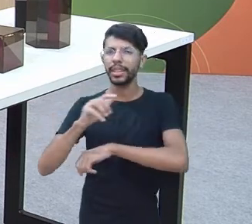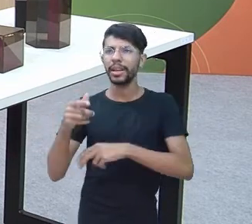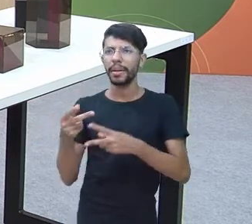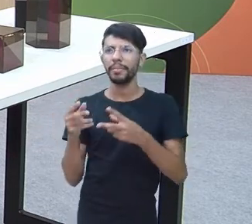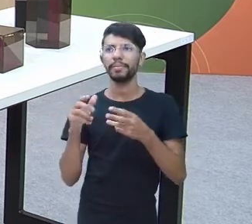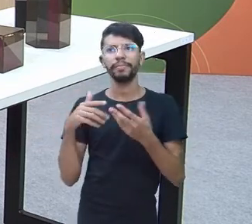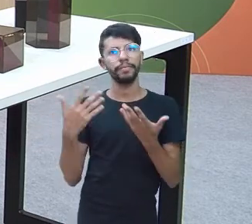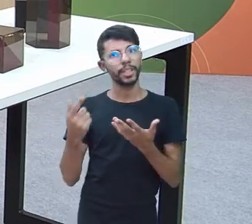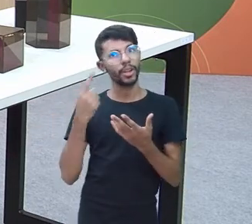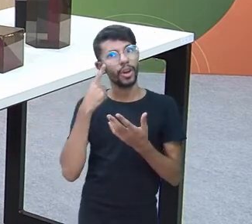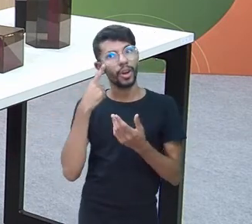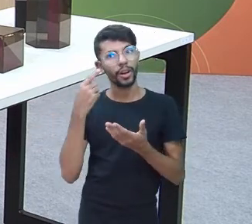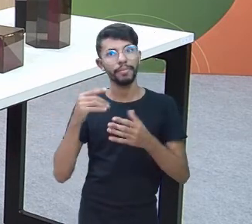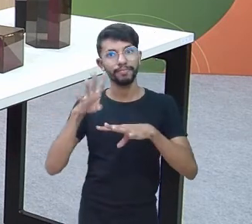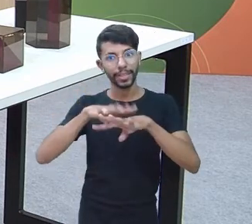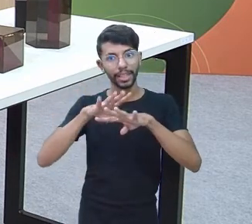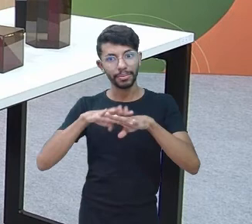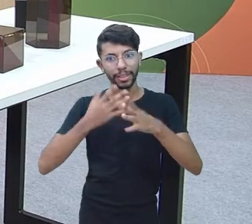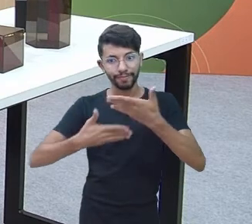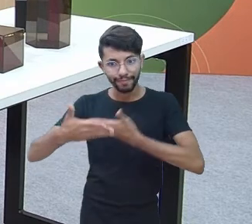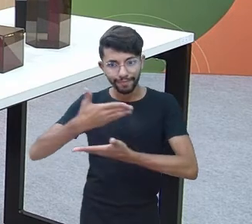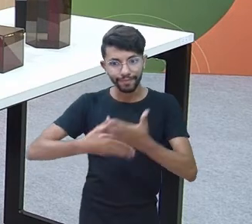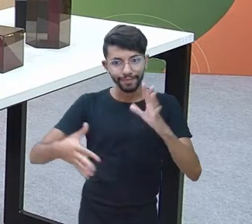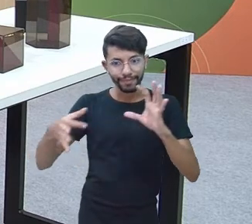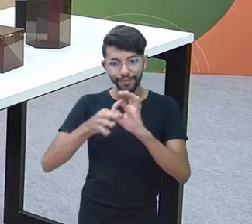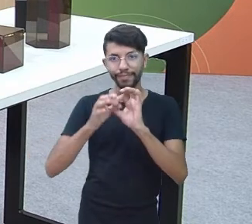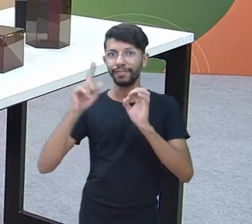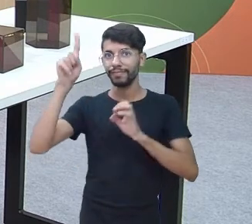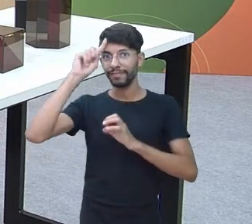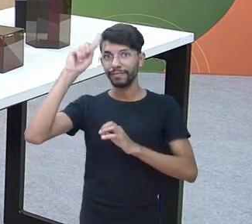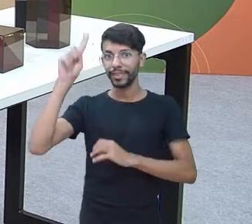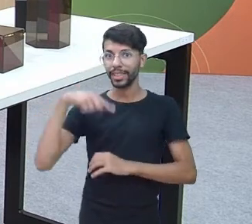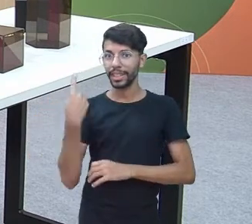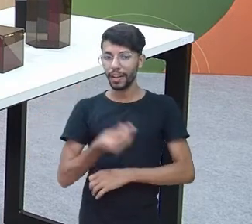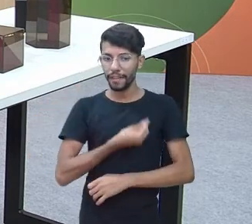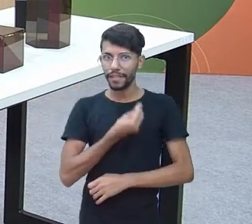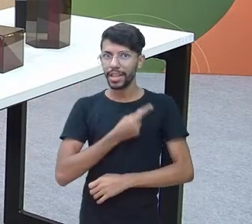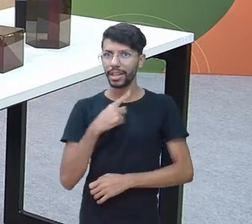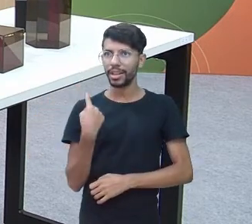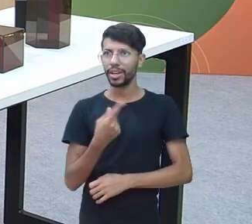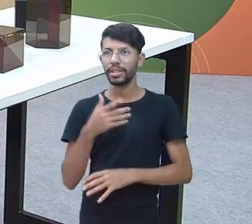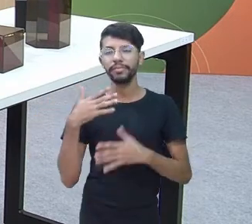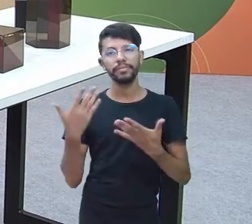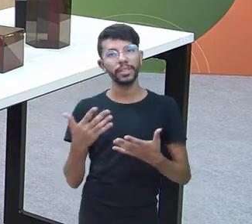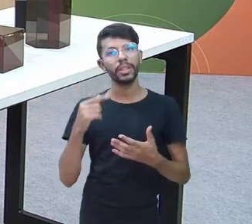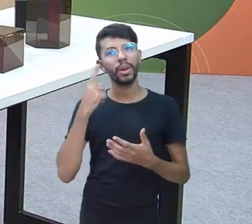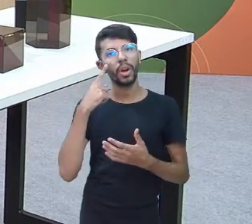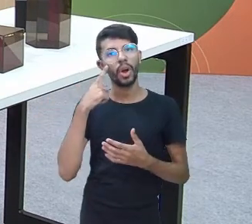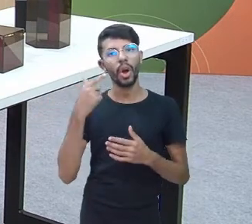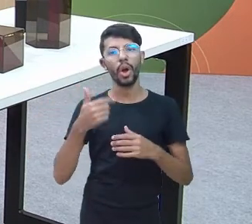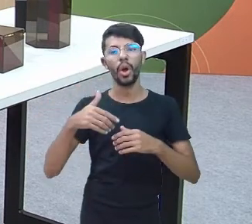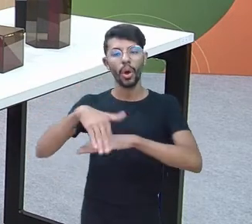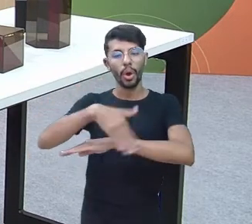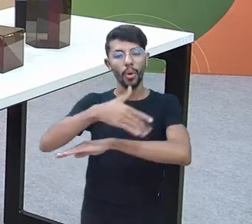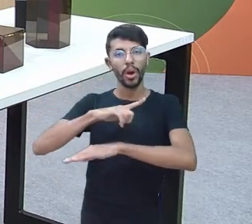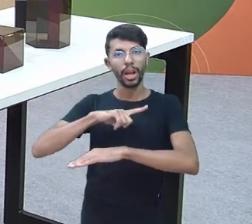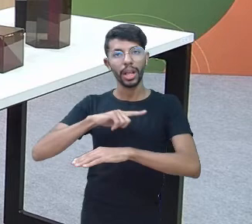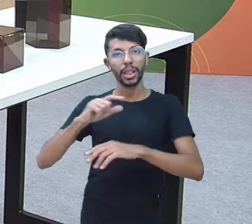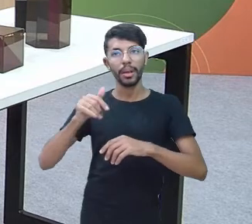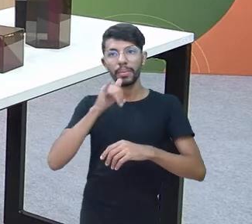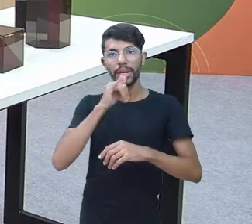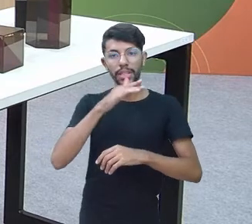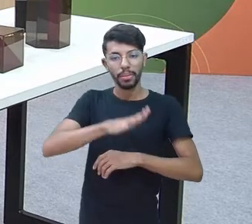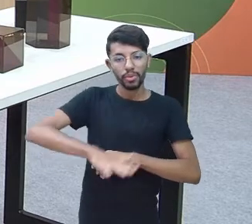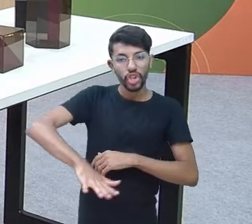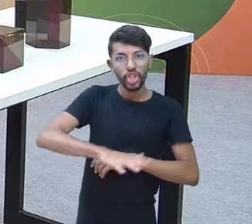essa ideia da matemática no nosso dia a dia, né? Então, aquela rua que tem toda quadriculadazinha no chão, é uma rua onde os